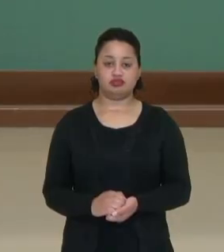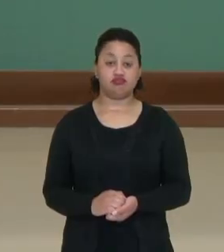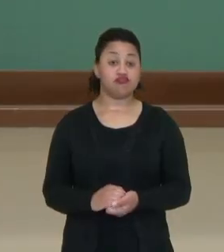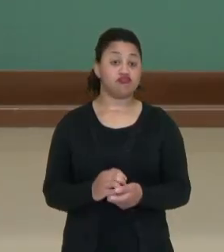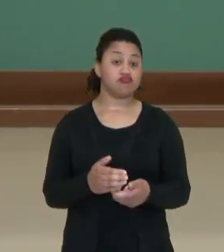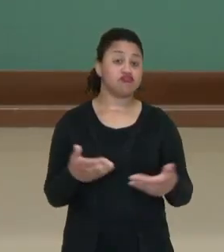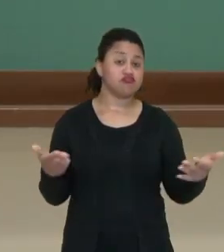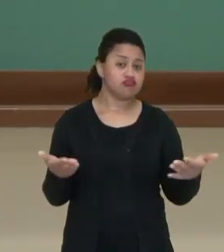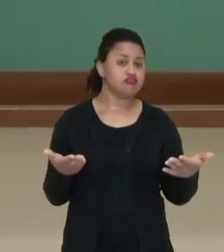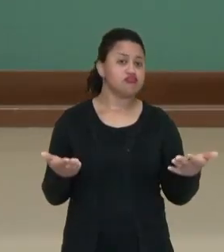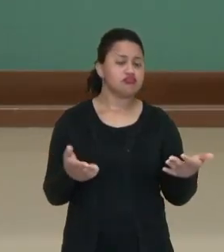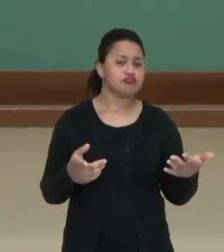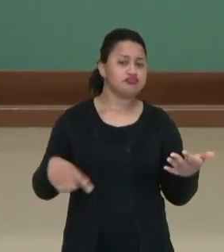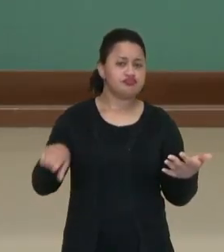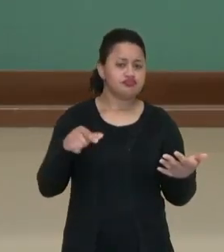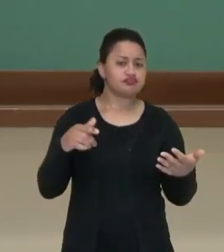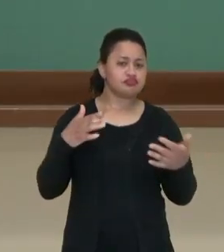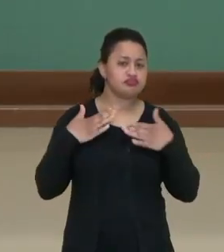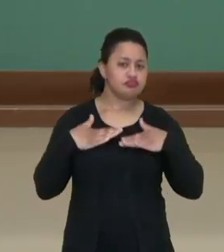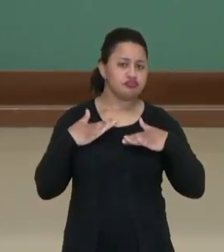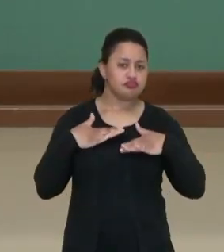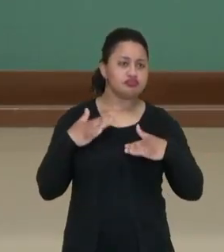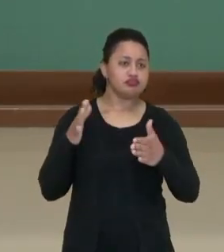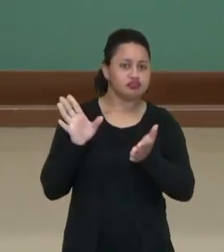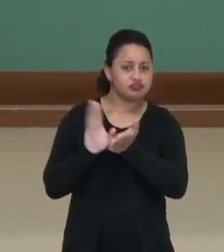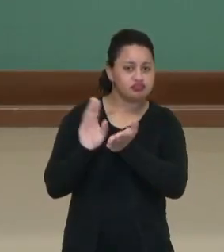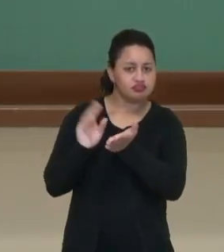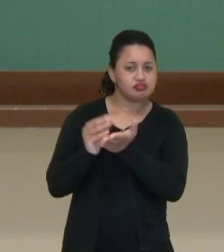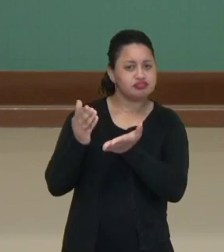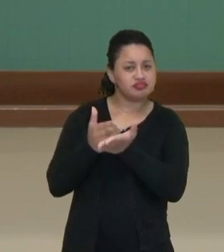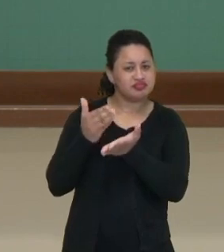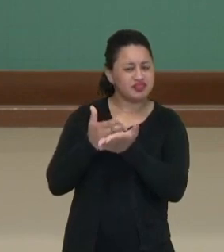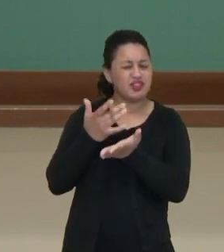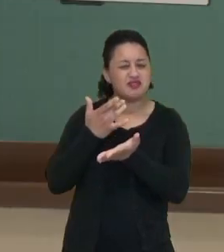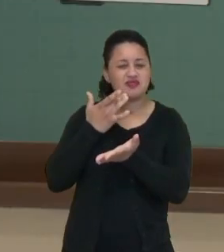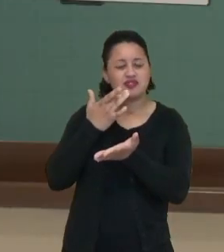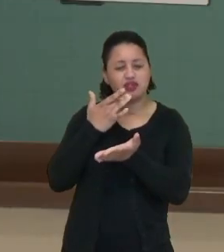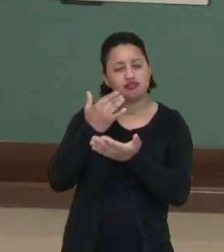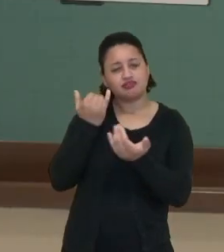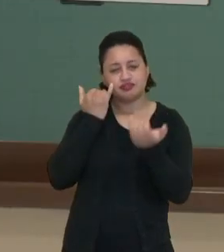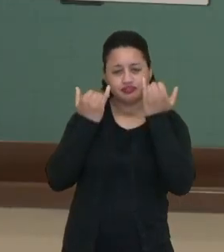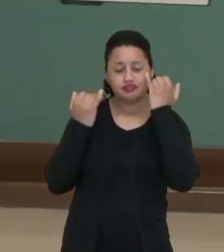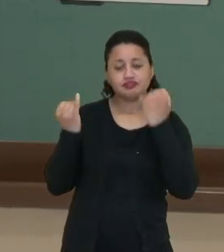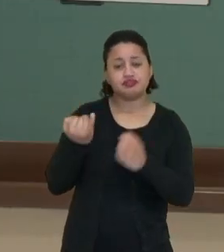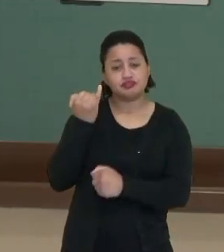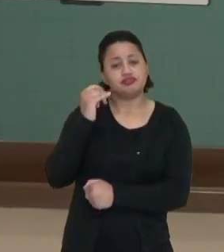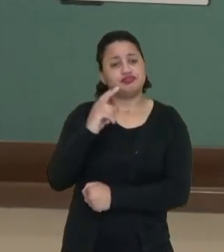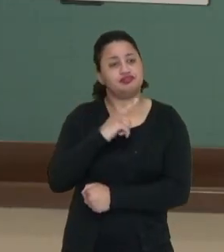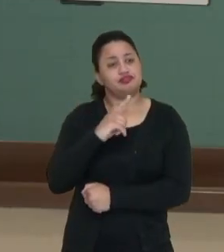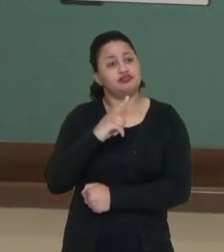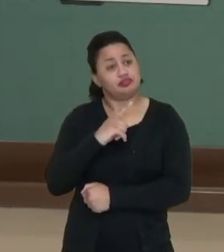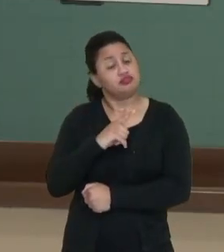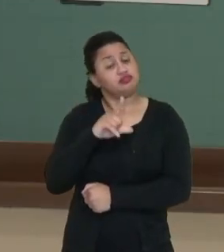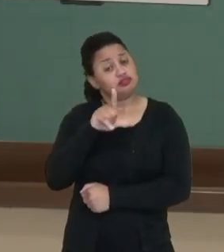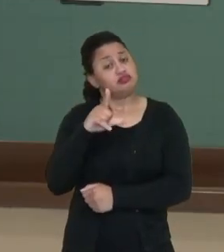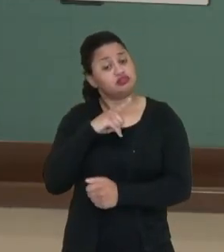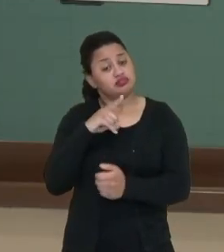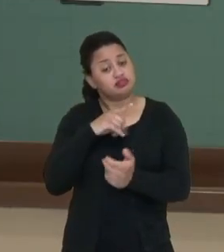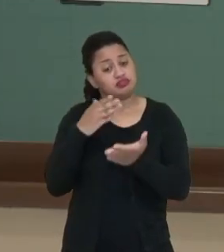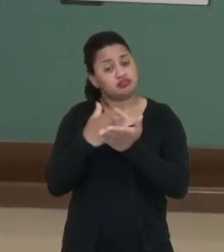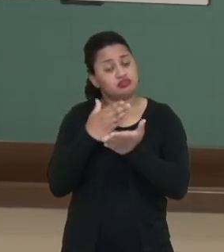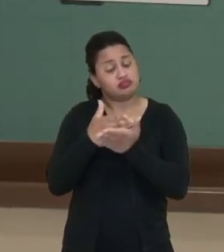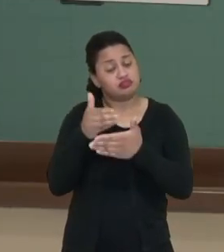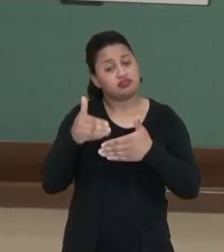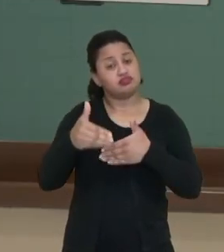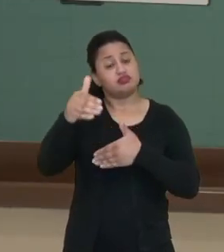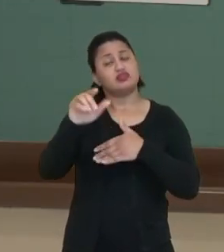voltei. E aí, foi tranquilo fazer essa anotação, né? Bem facinho. São dados importantes, então, que você terá no teu caderno a partir de